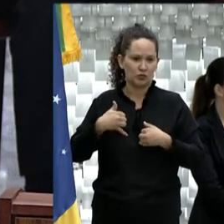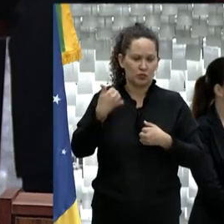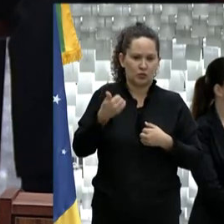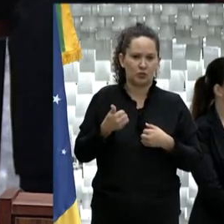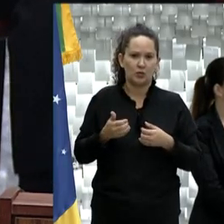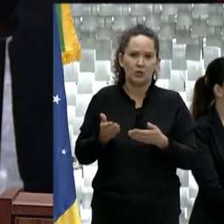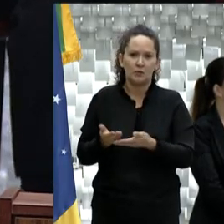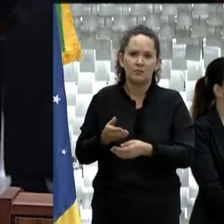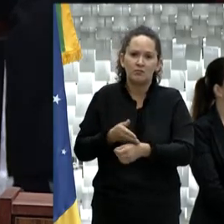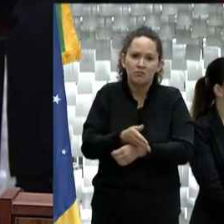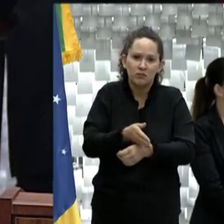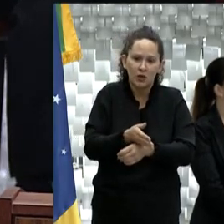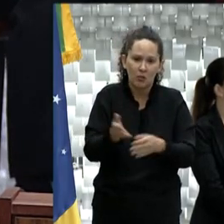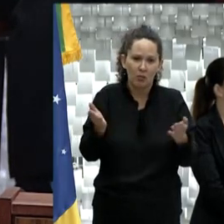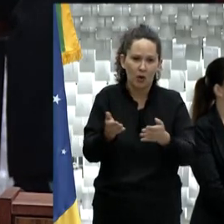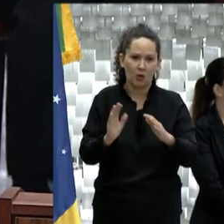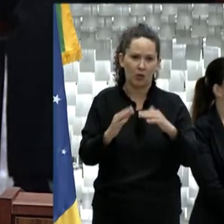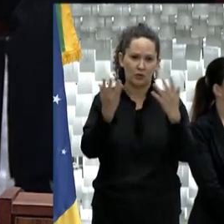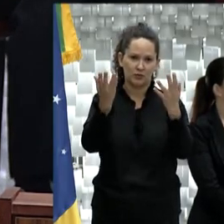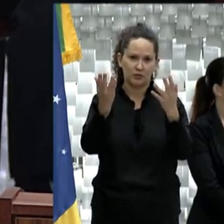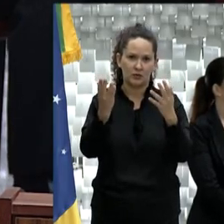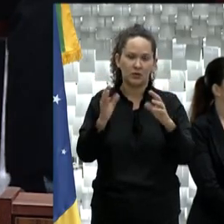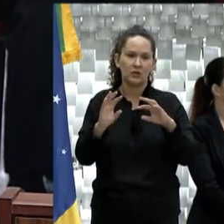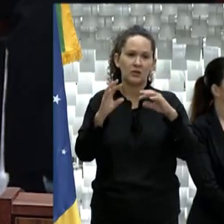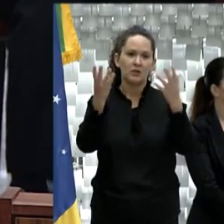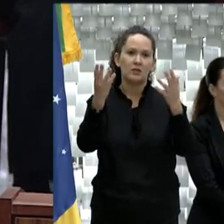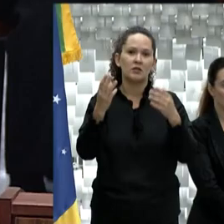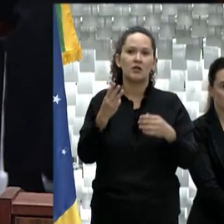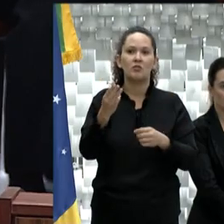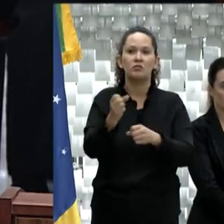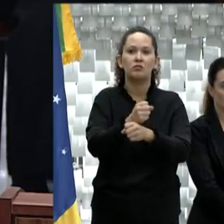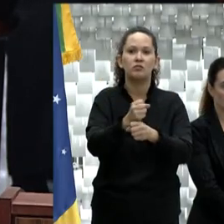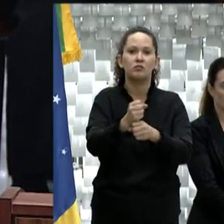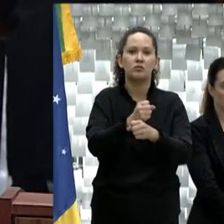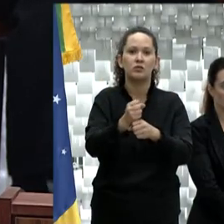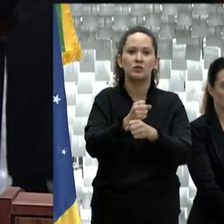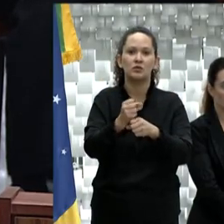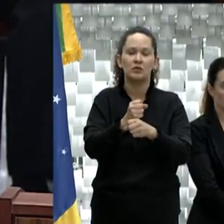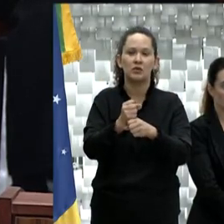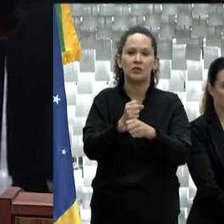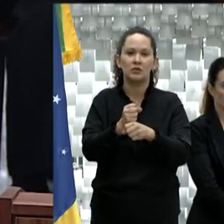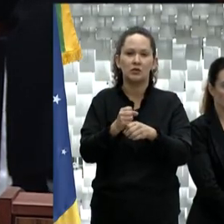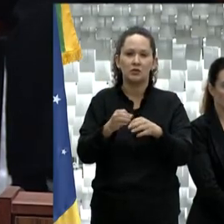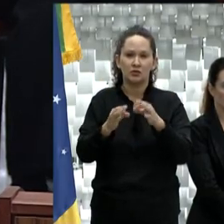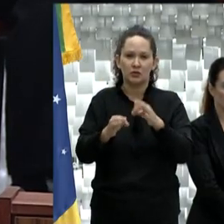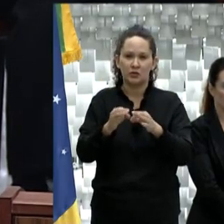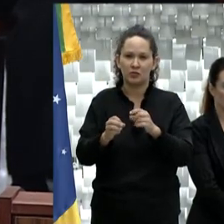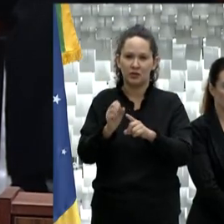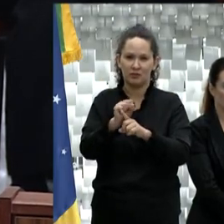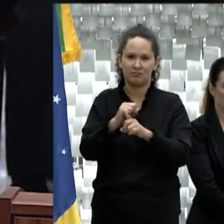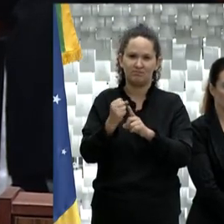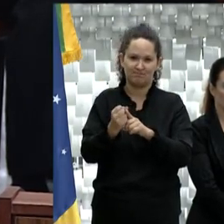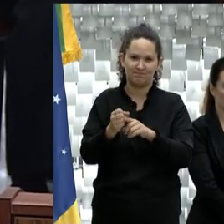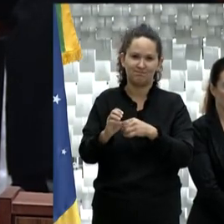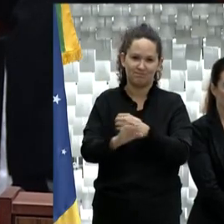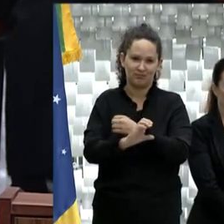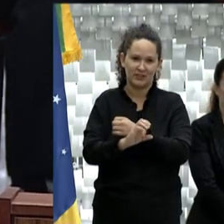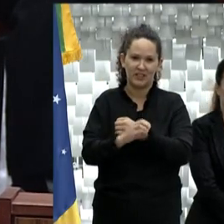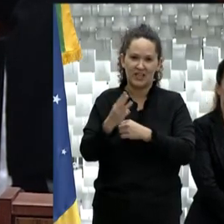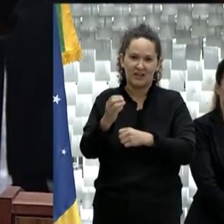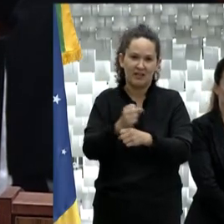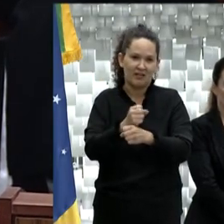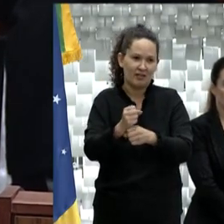participar dessa sessão solene que celebra os 30 anos do Tribunal da Cidadania. Há